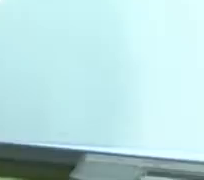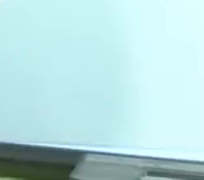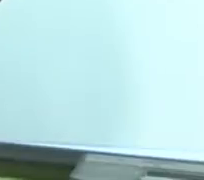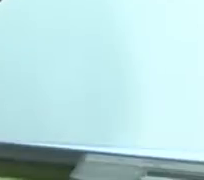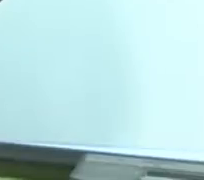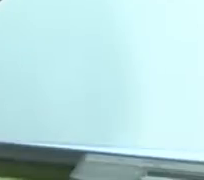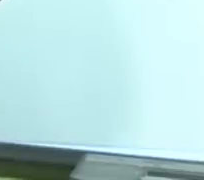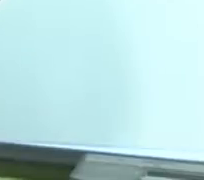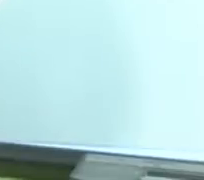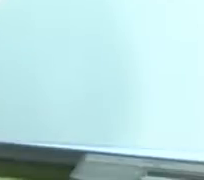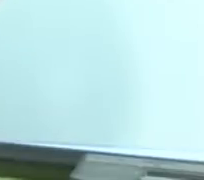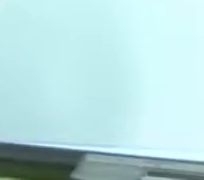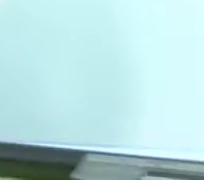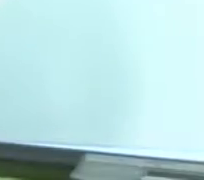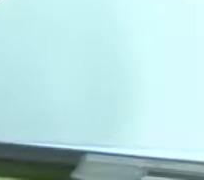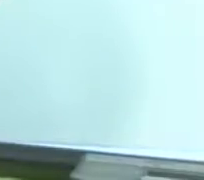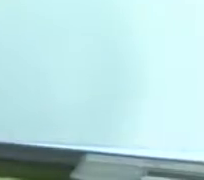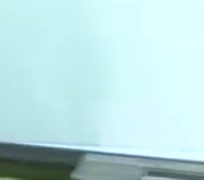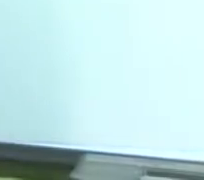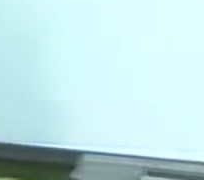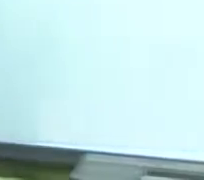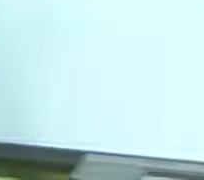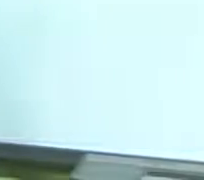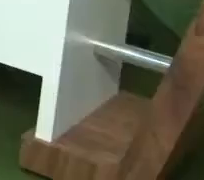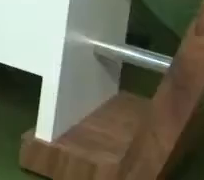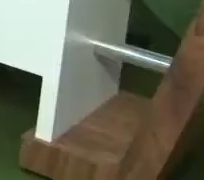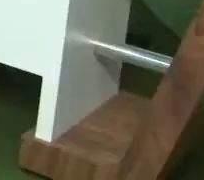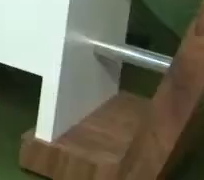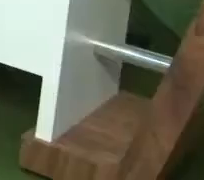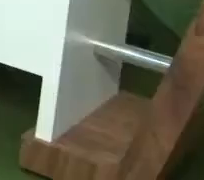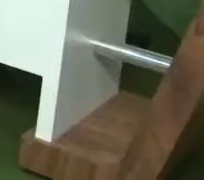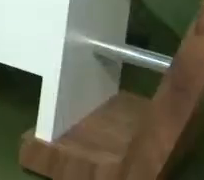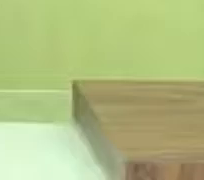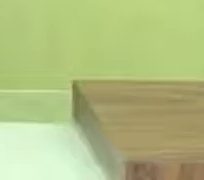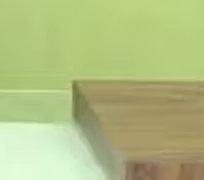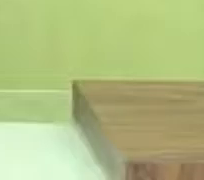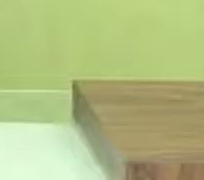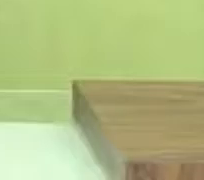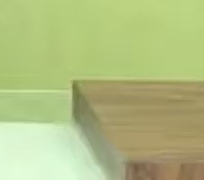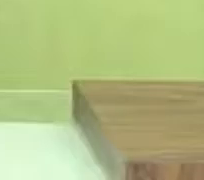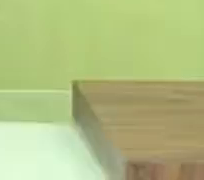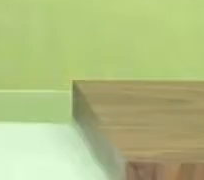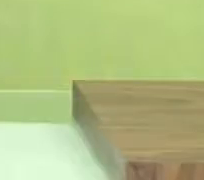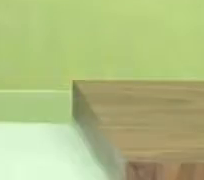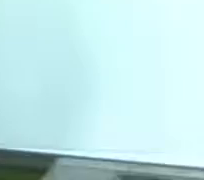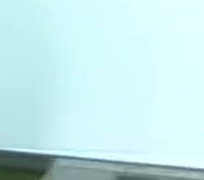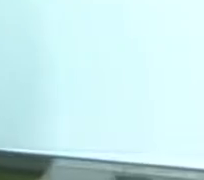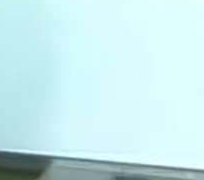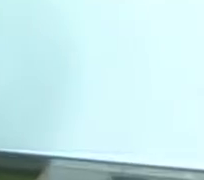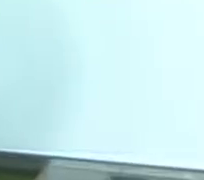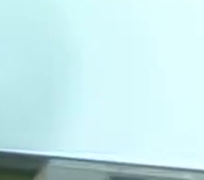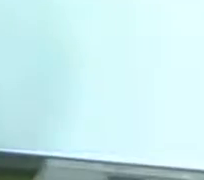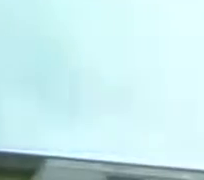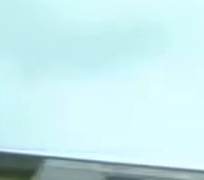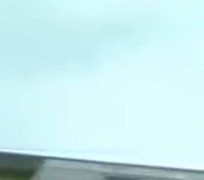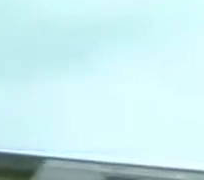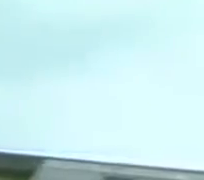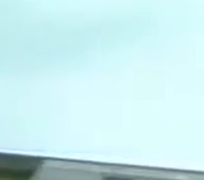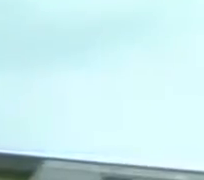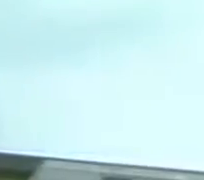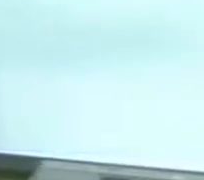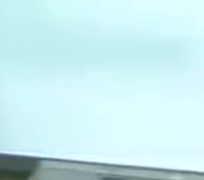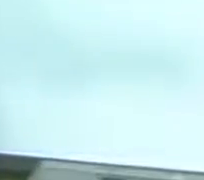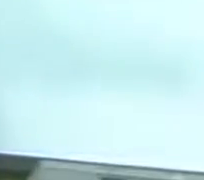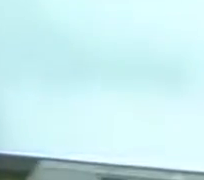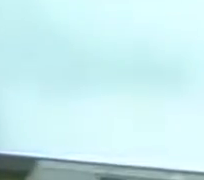Boa noite, alunos, boa noite, tutores de polos, boa noite, professor JB. Boa noite, professor. Temos um recadinho aí, né, que hoje estamos